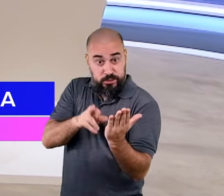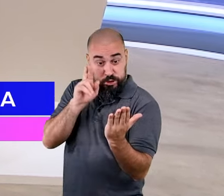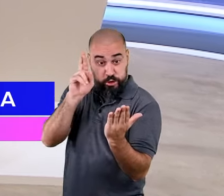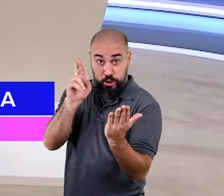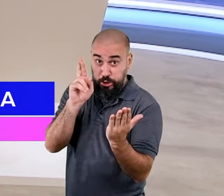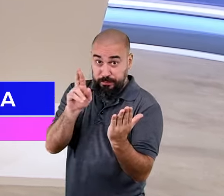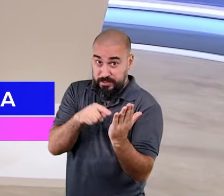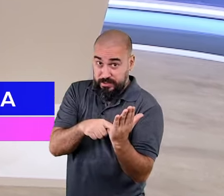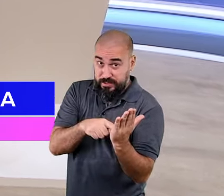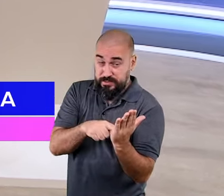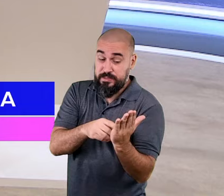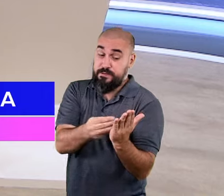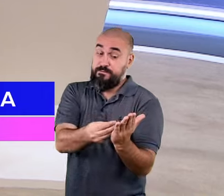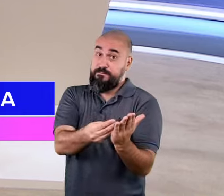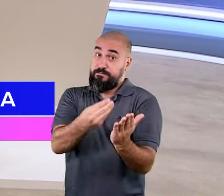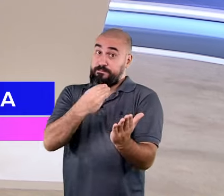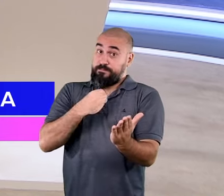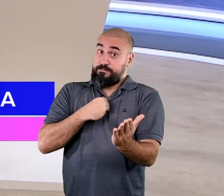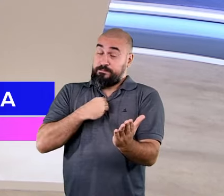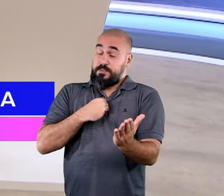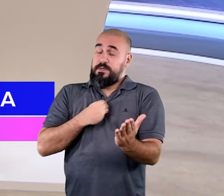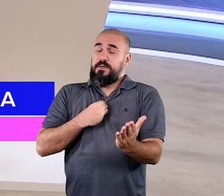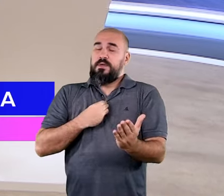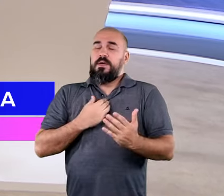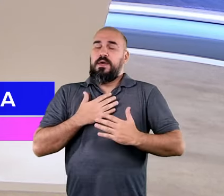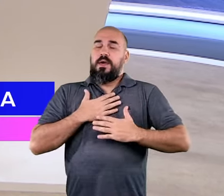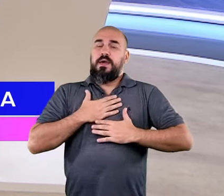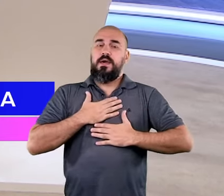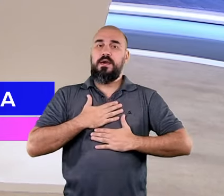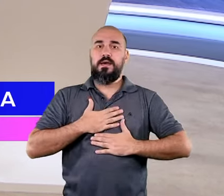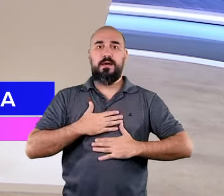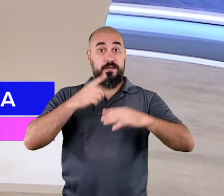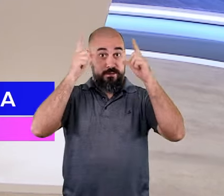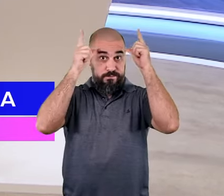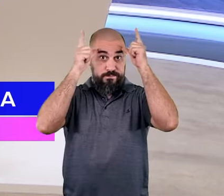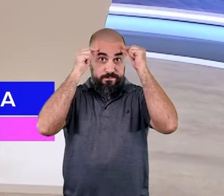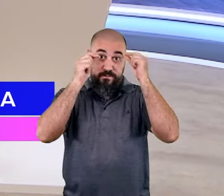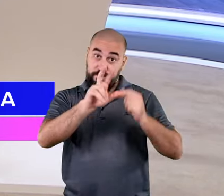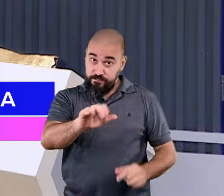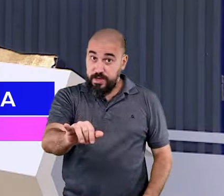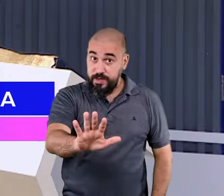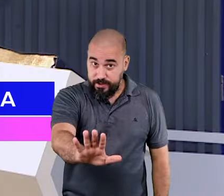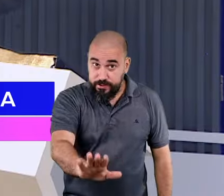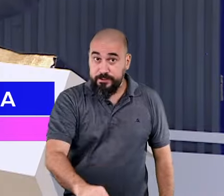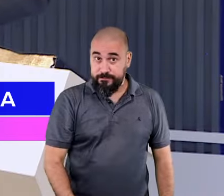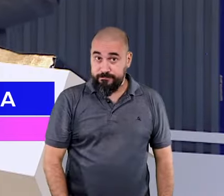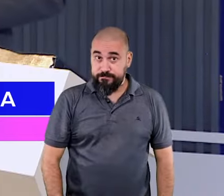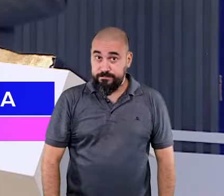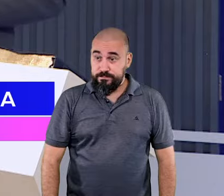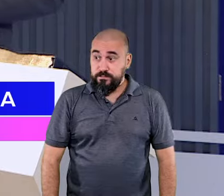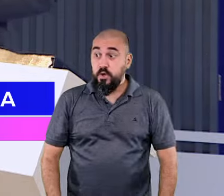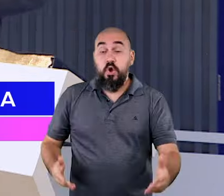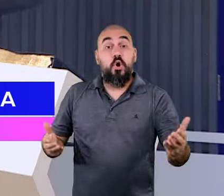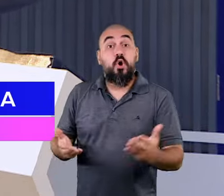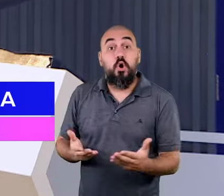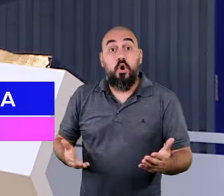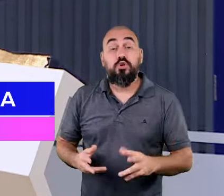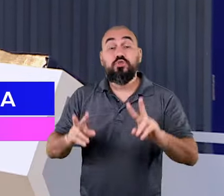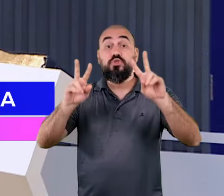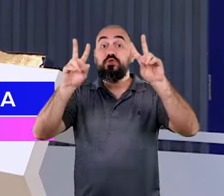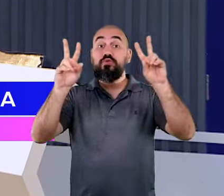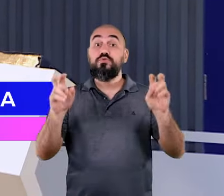esperança, porque isso vai fazer toda a diferença para você. Vamos tratar hoje